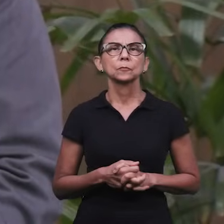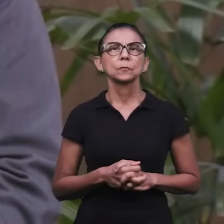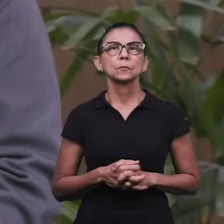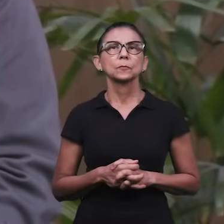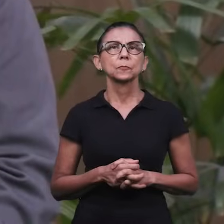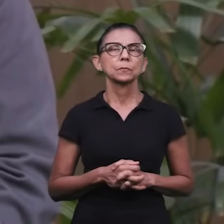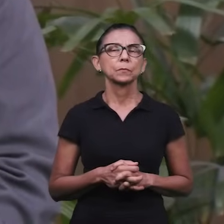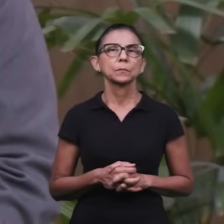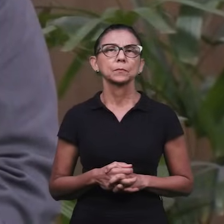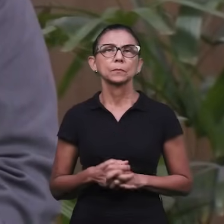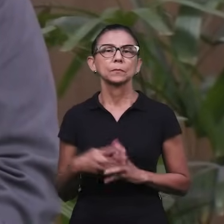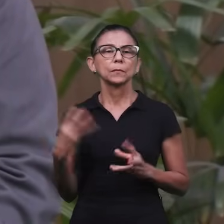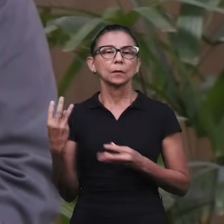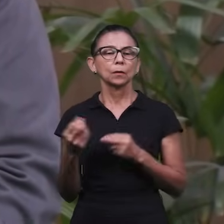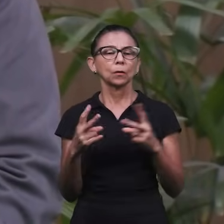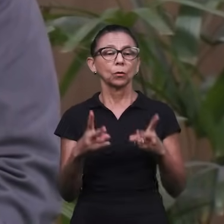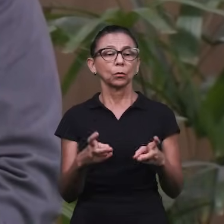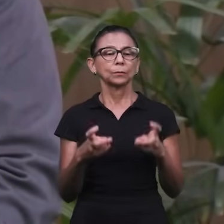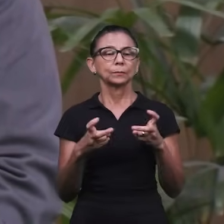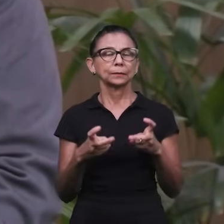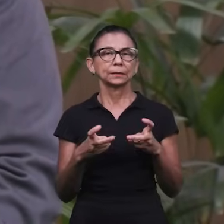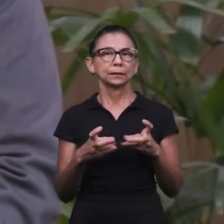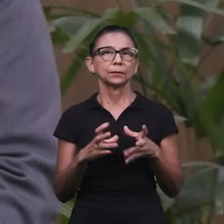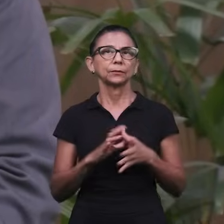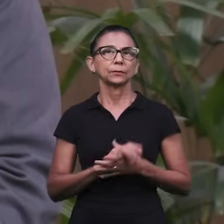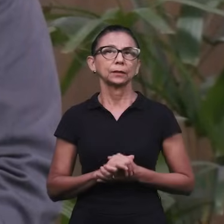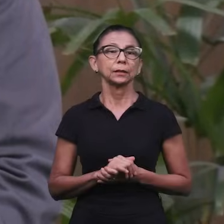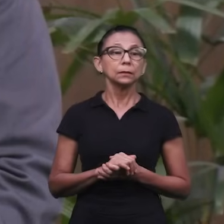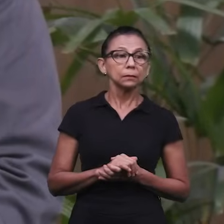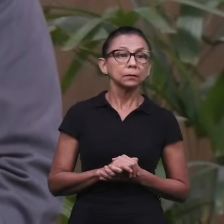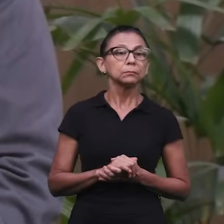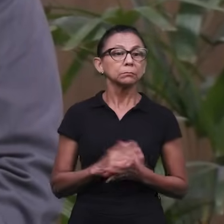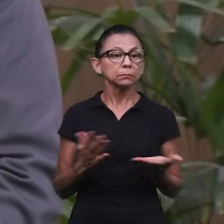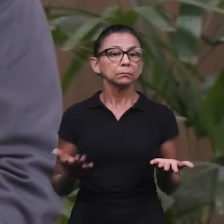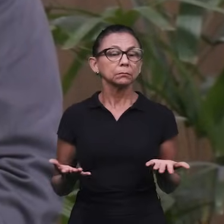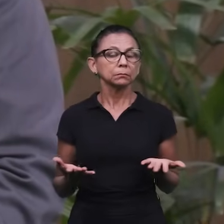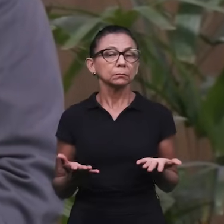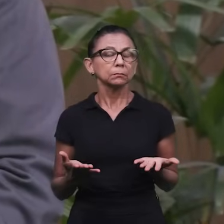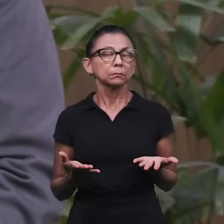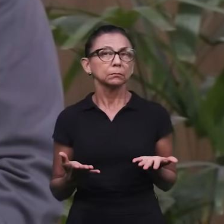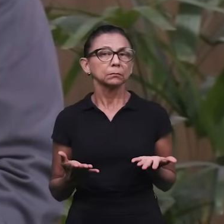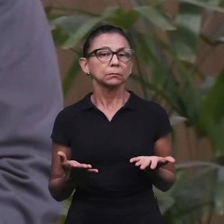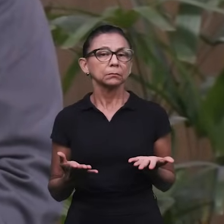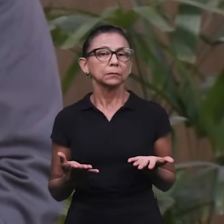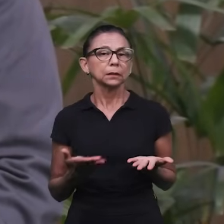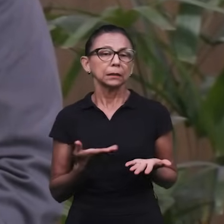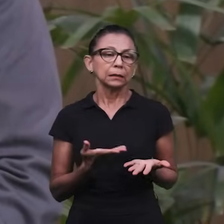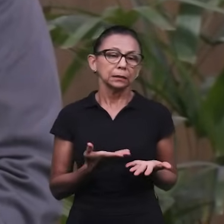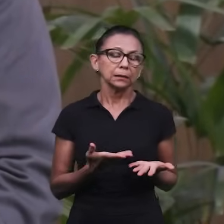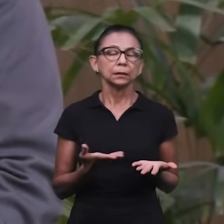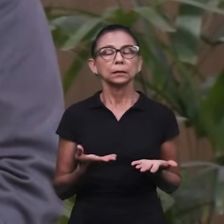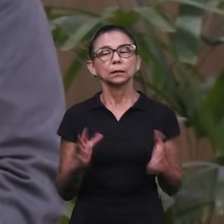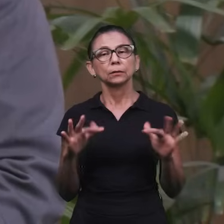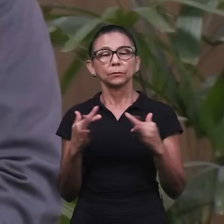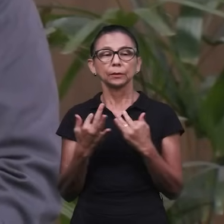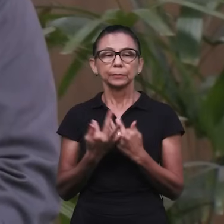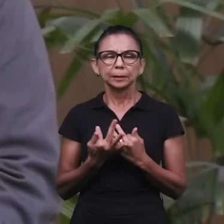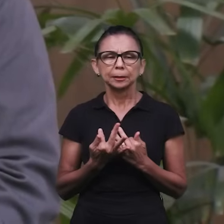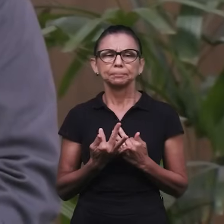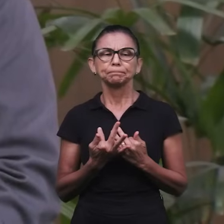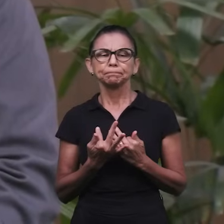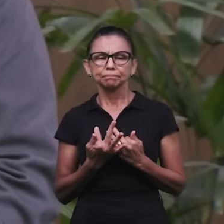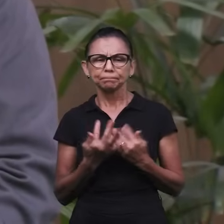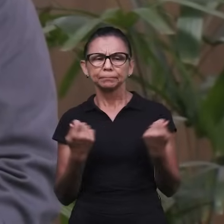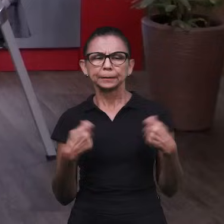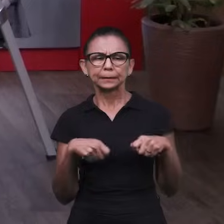trazer assim, uma identificação mais, ou talvez um despertamento para que a família possa entender que é o caso de levar para um